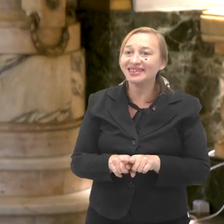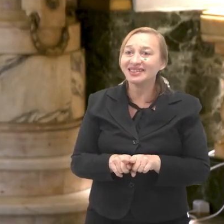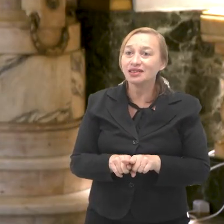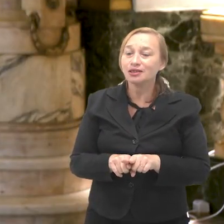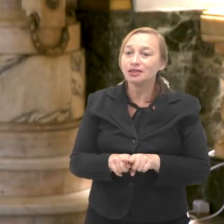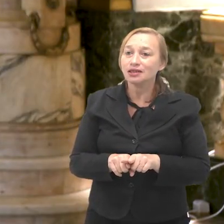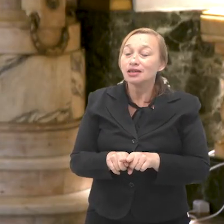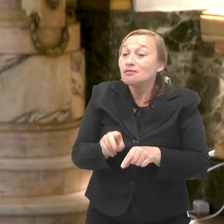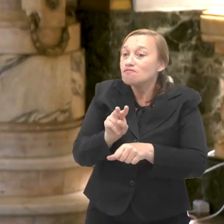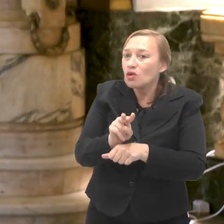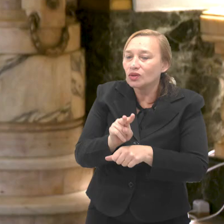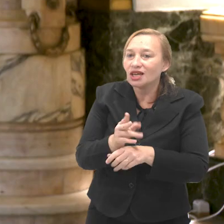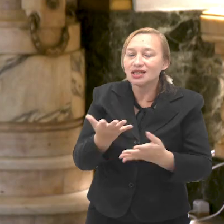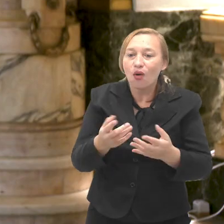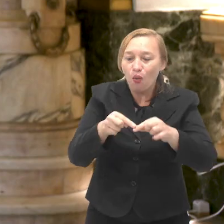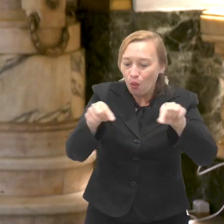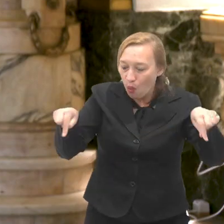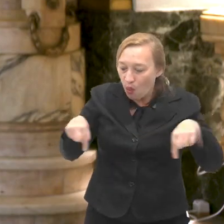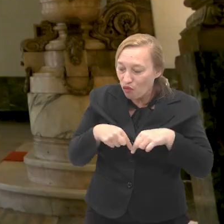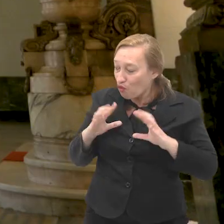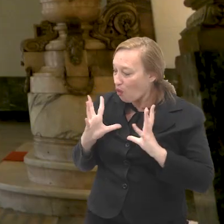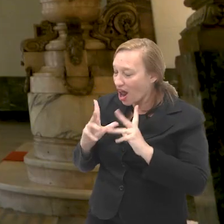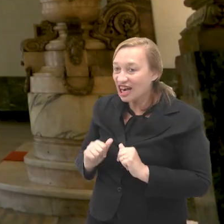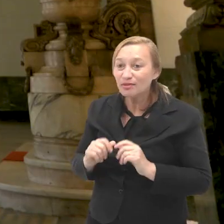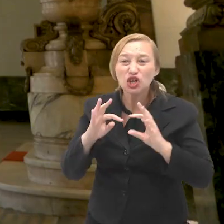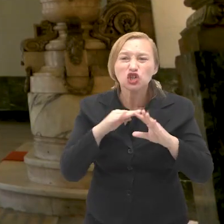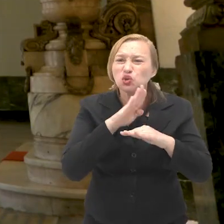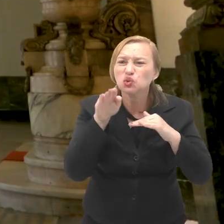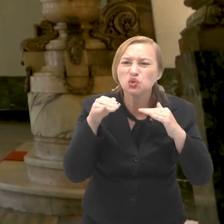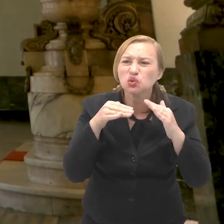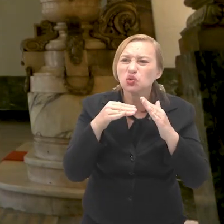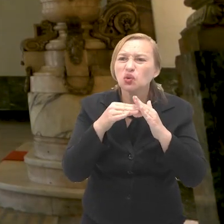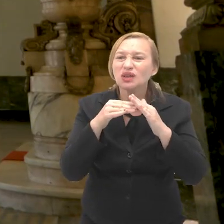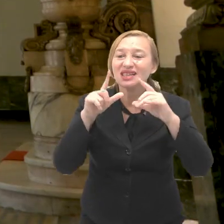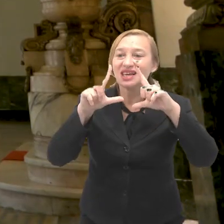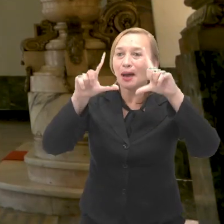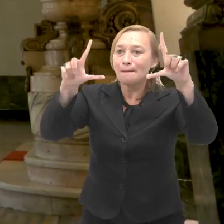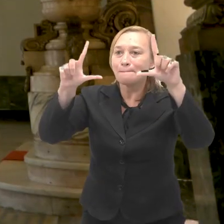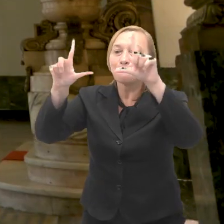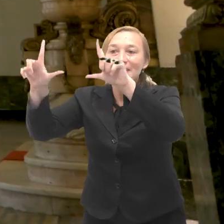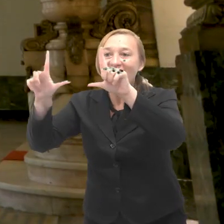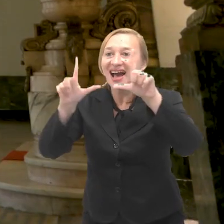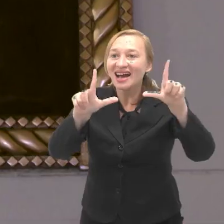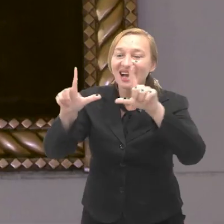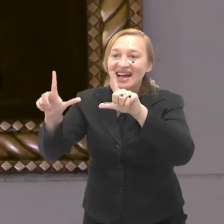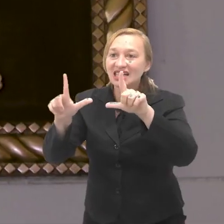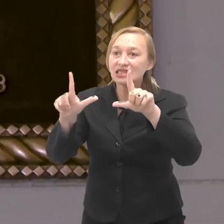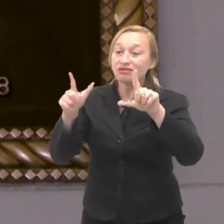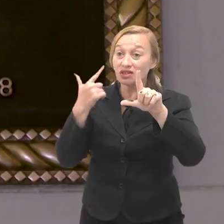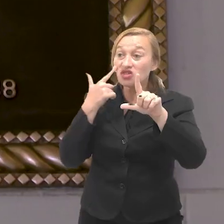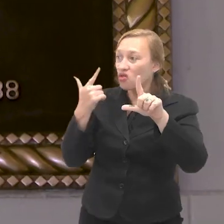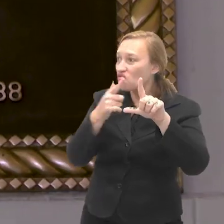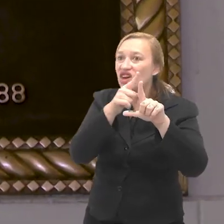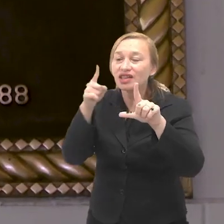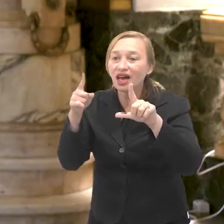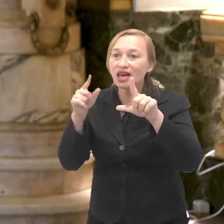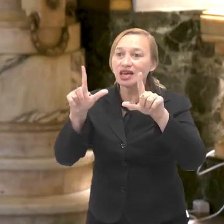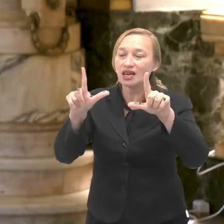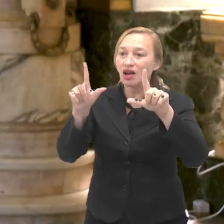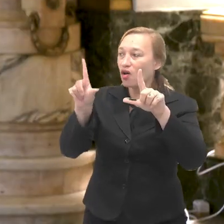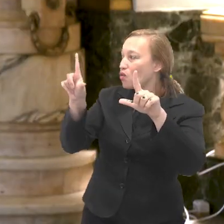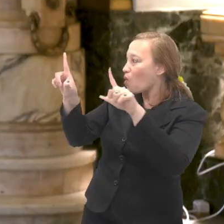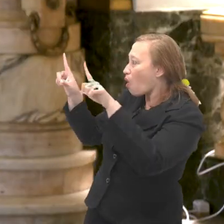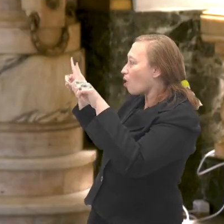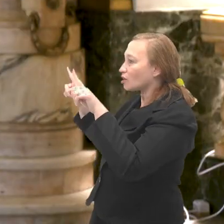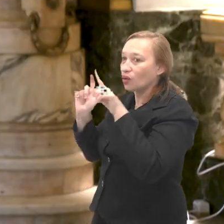limpeza, né? e conservação, né? O saguão foi limpo. Todas essas placas que